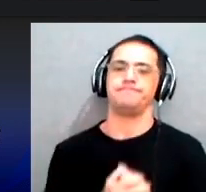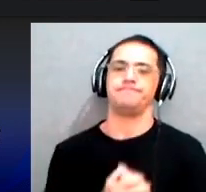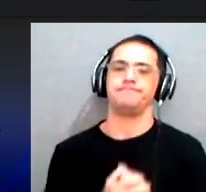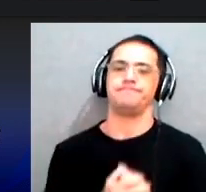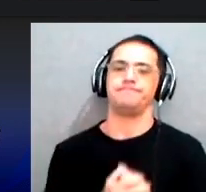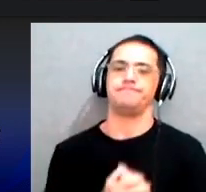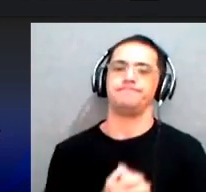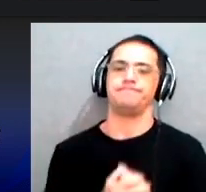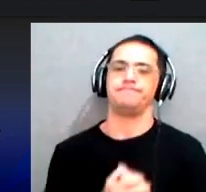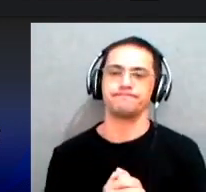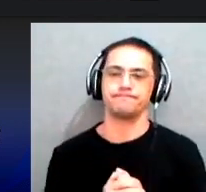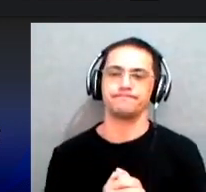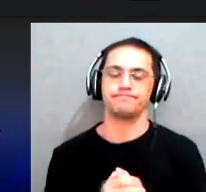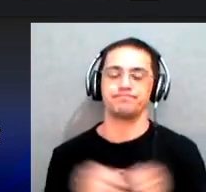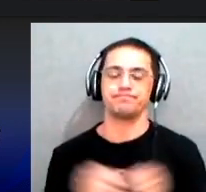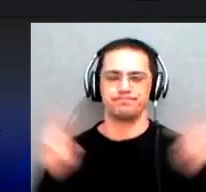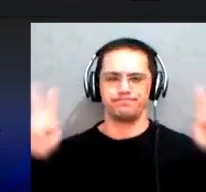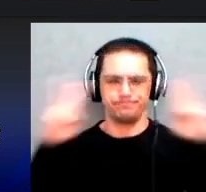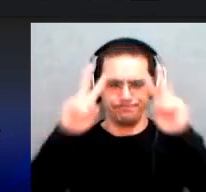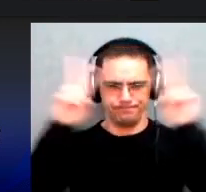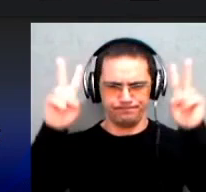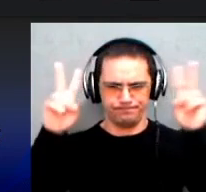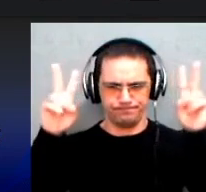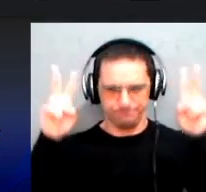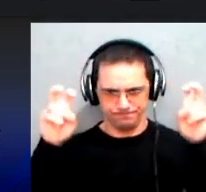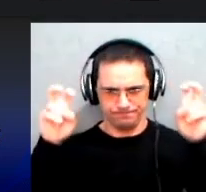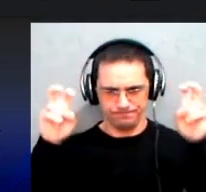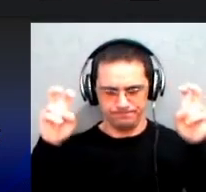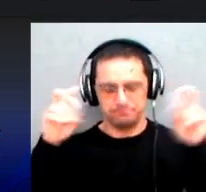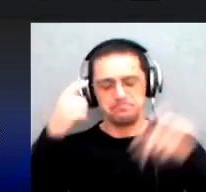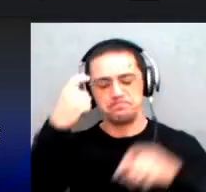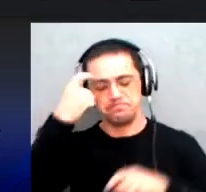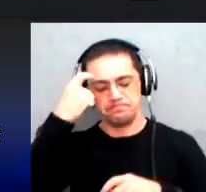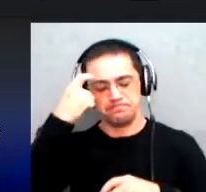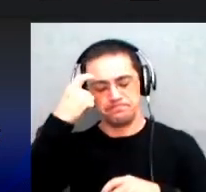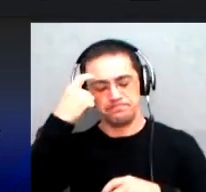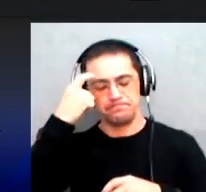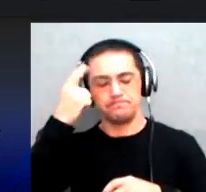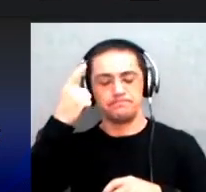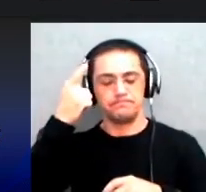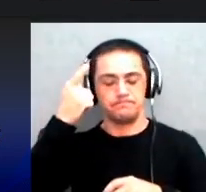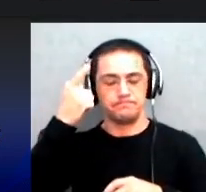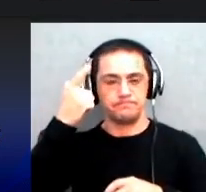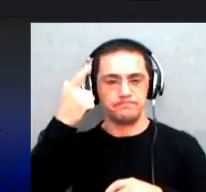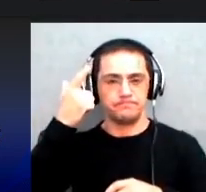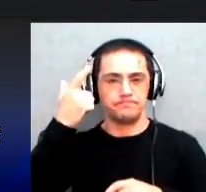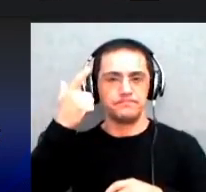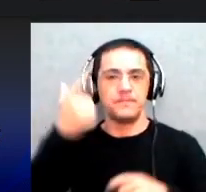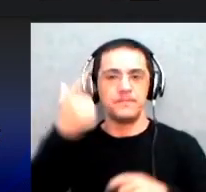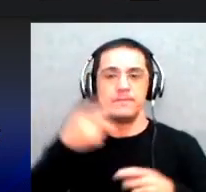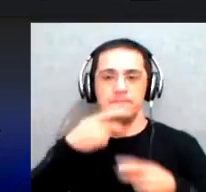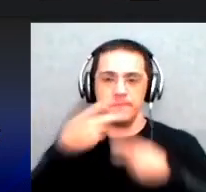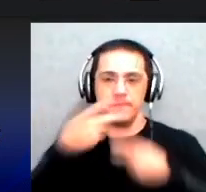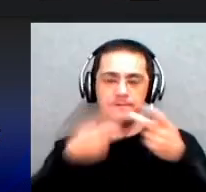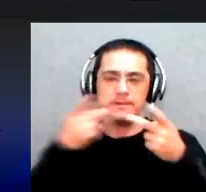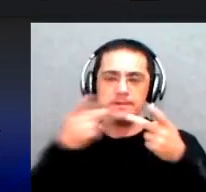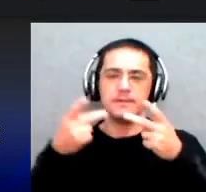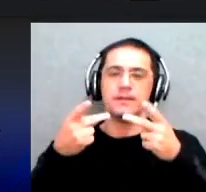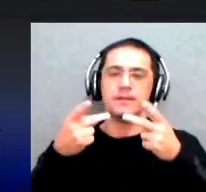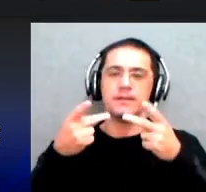nós falamos neste tema e pensamos que estamos aqui falando do que há de mais